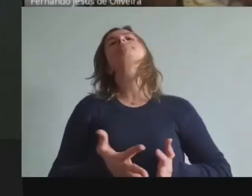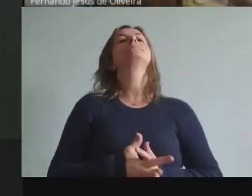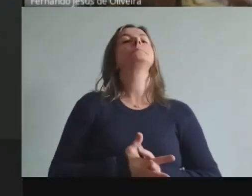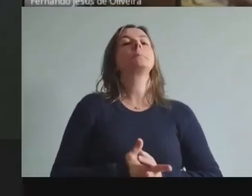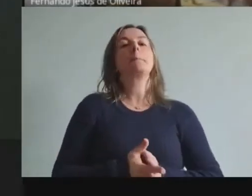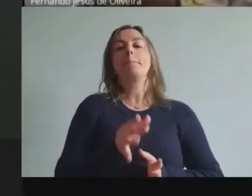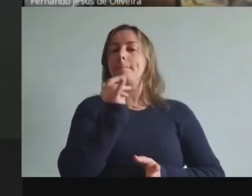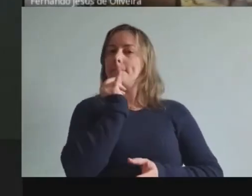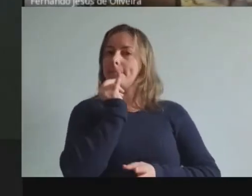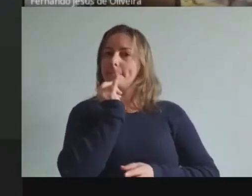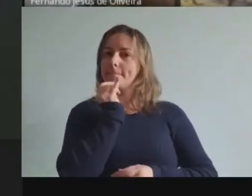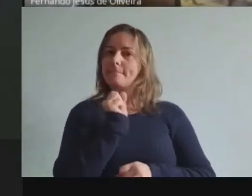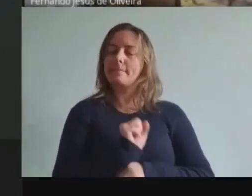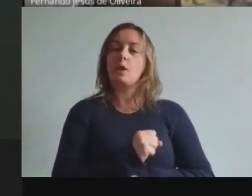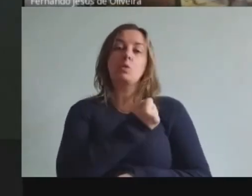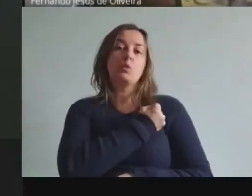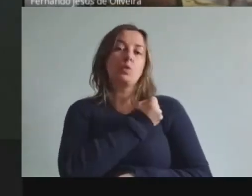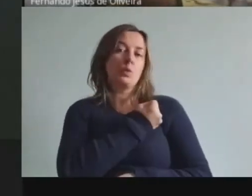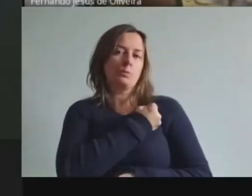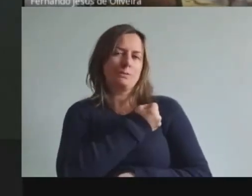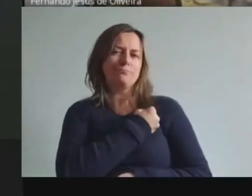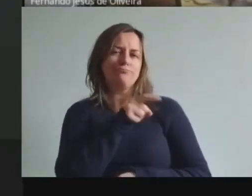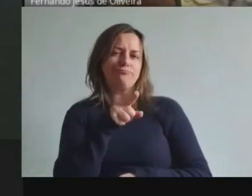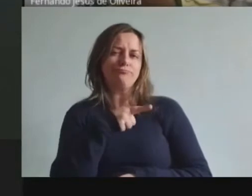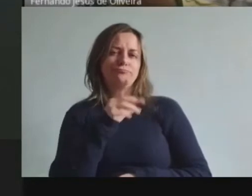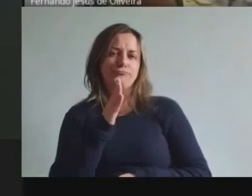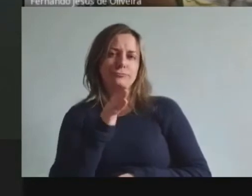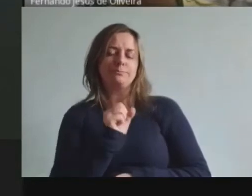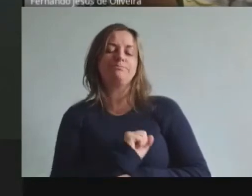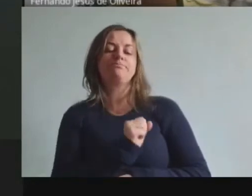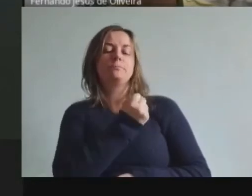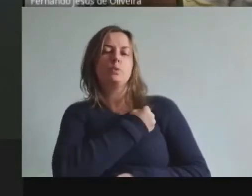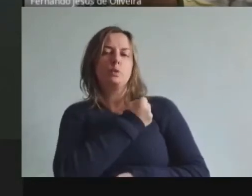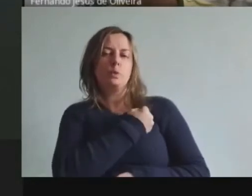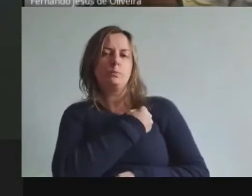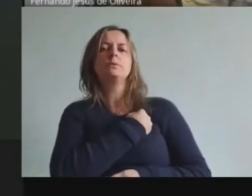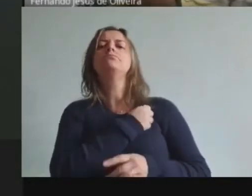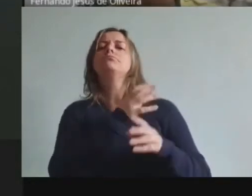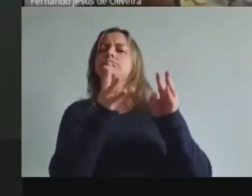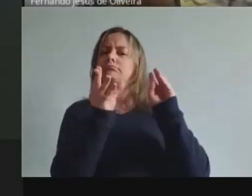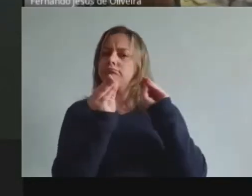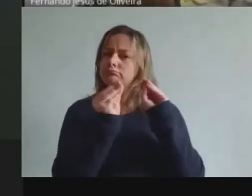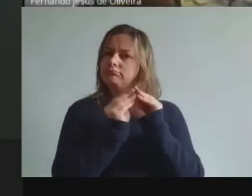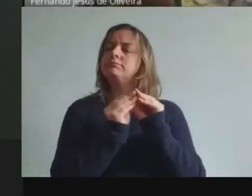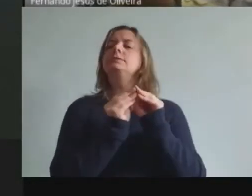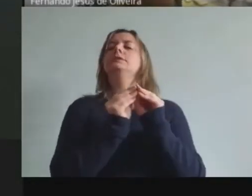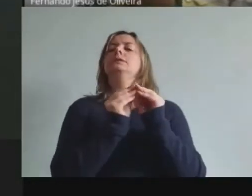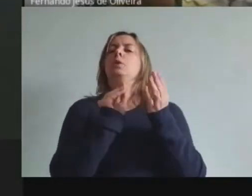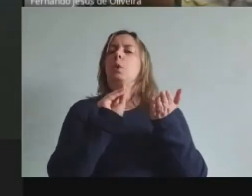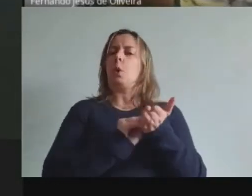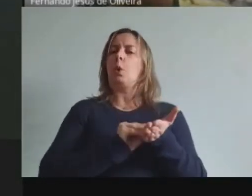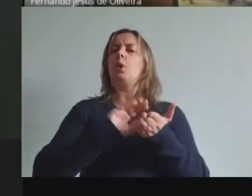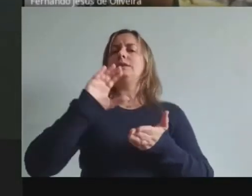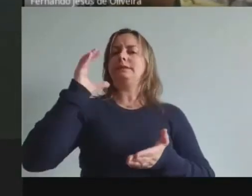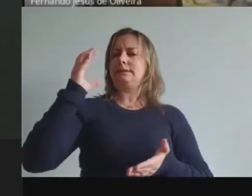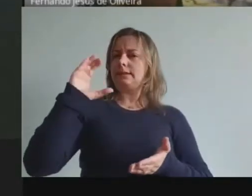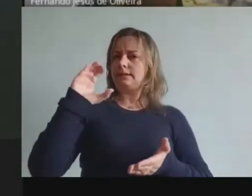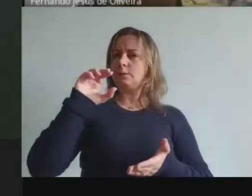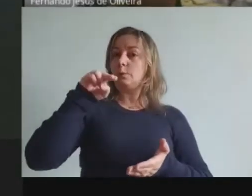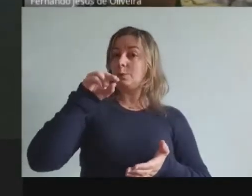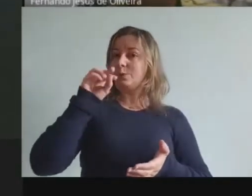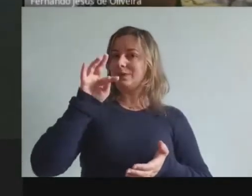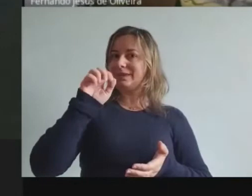Digamos que você tem um número, e esse número já está em notação científica, isso é importante, tá? A gente